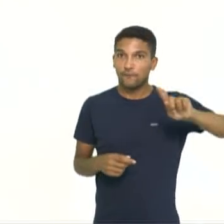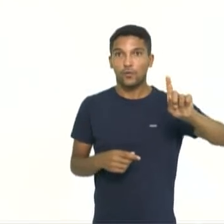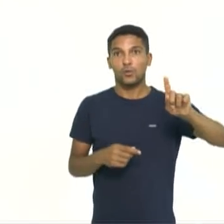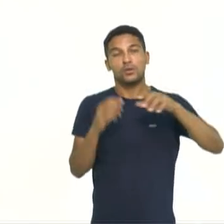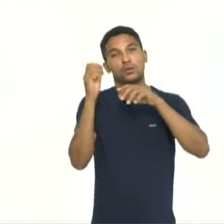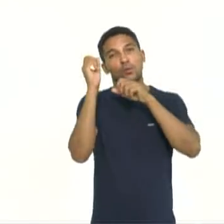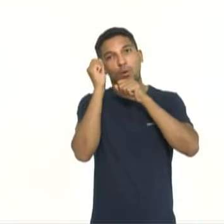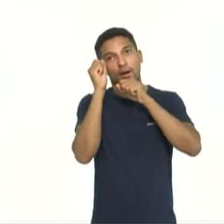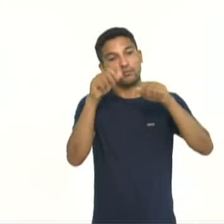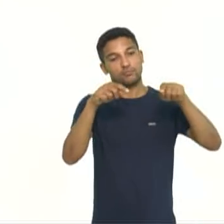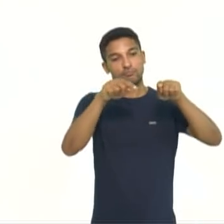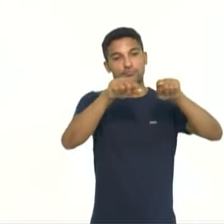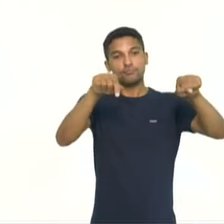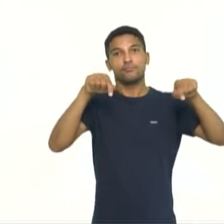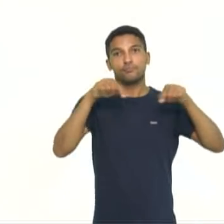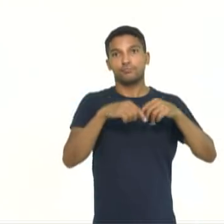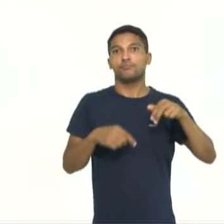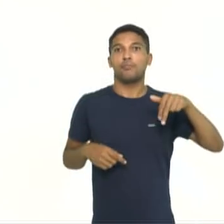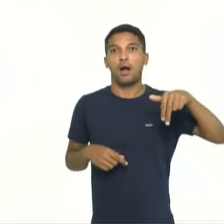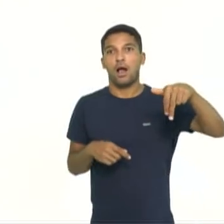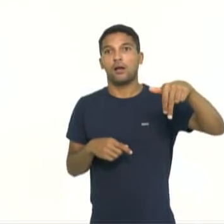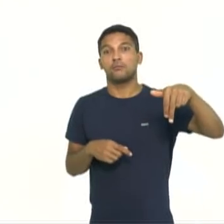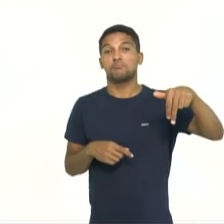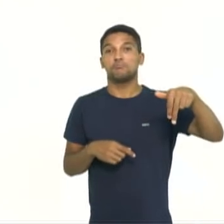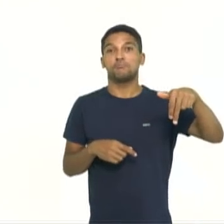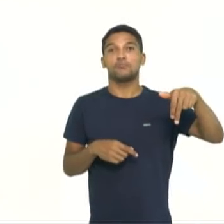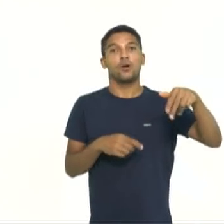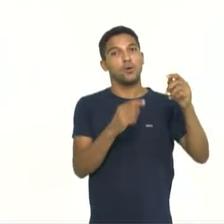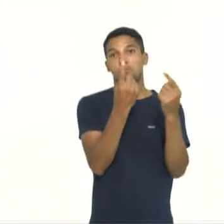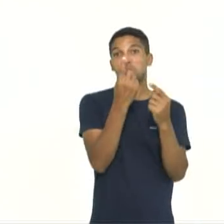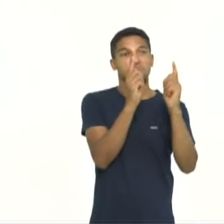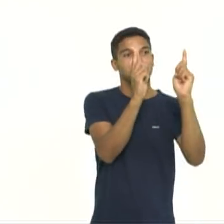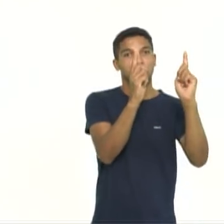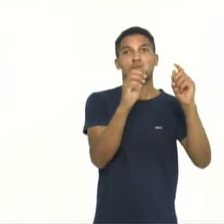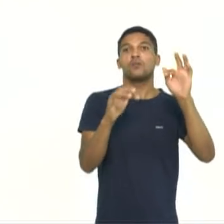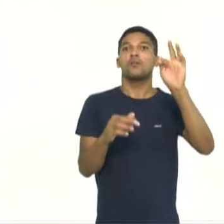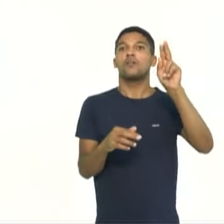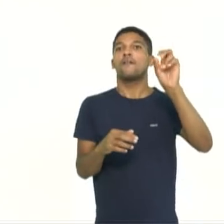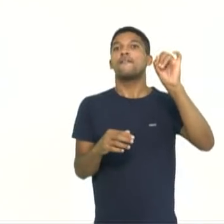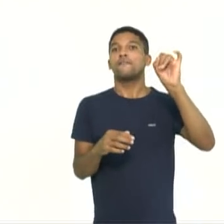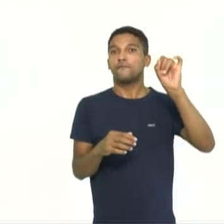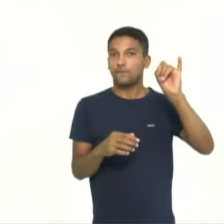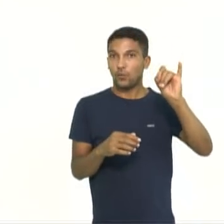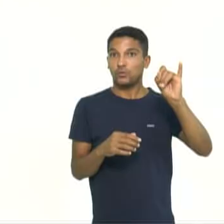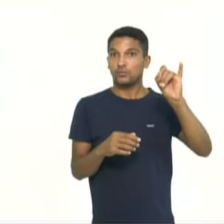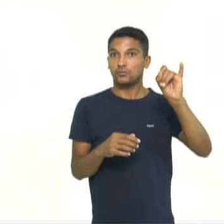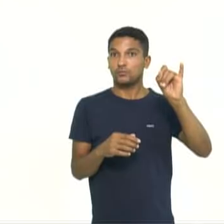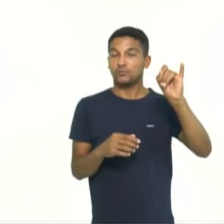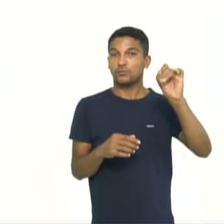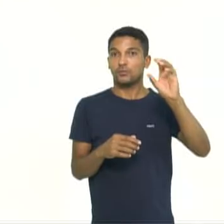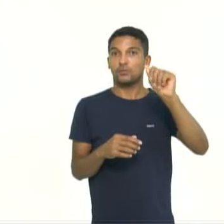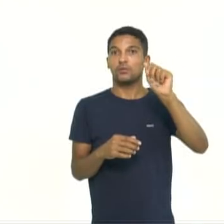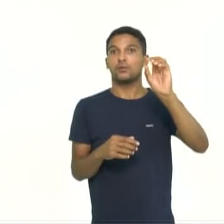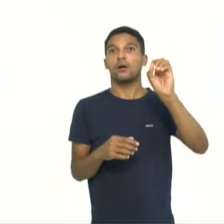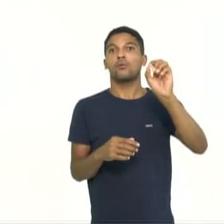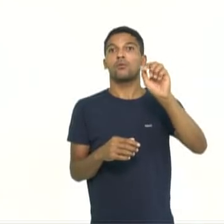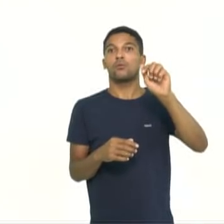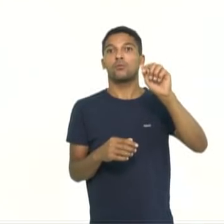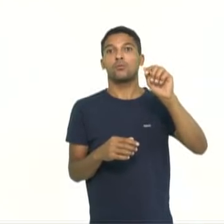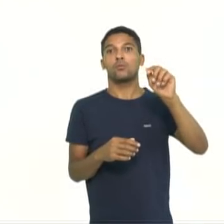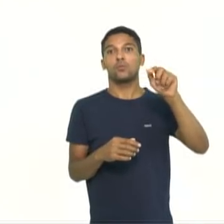meus materiais. Mas se eu quiser juntá-las numa só frase, né, eu faço, fui ao quarto e peguei meus